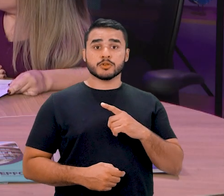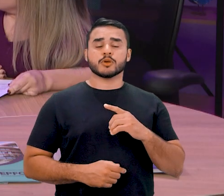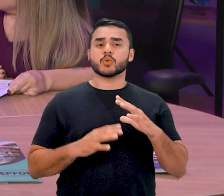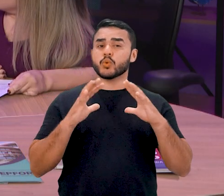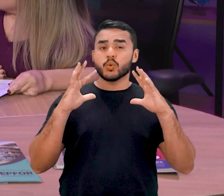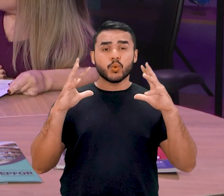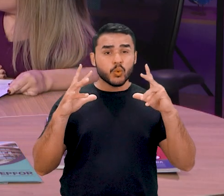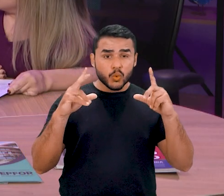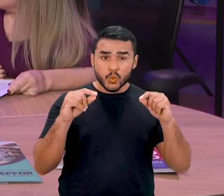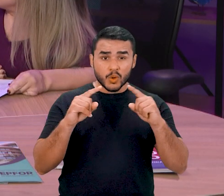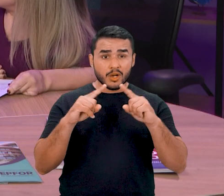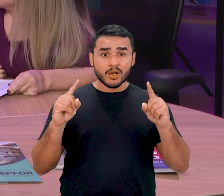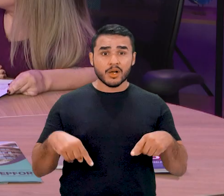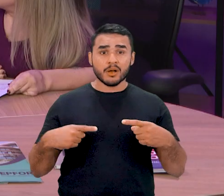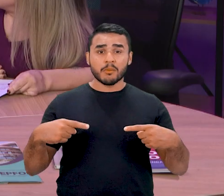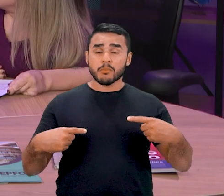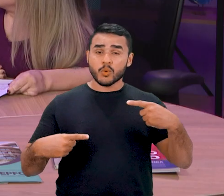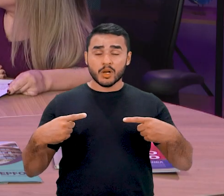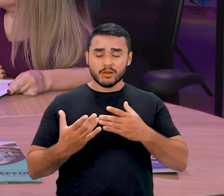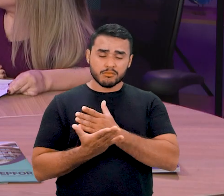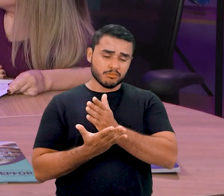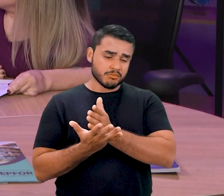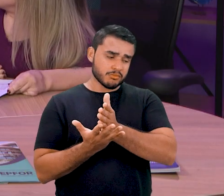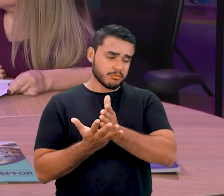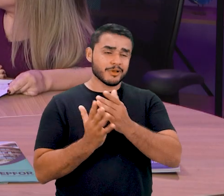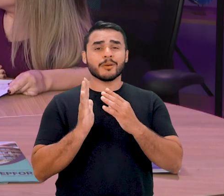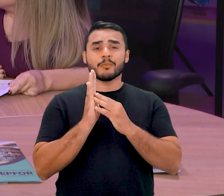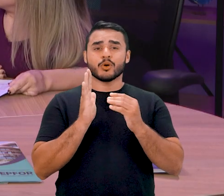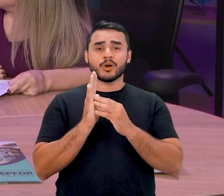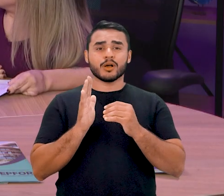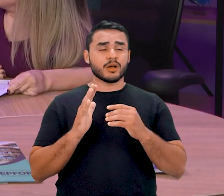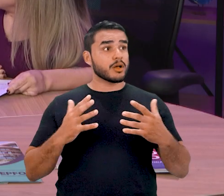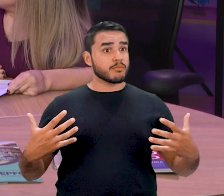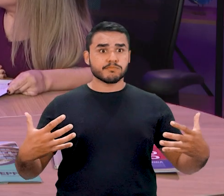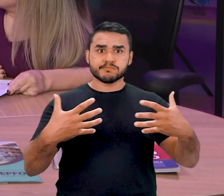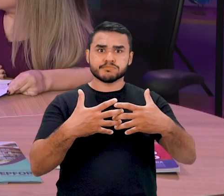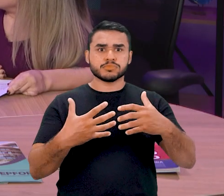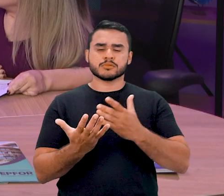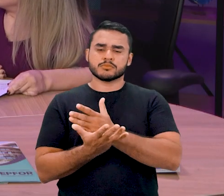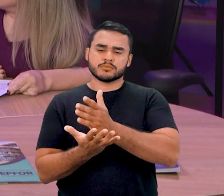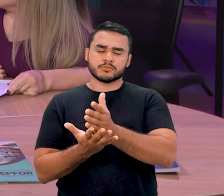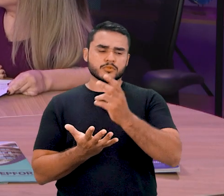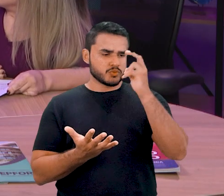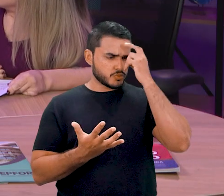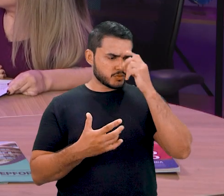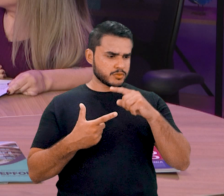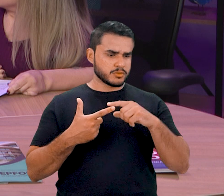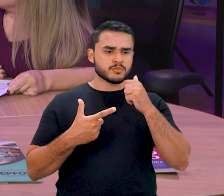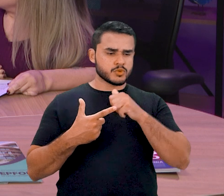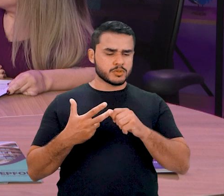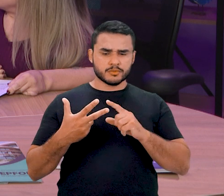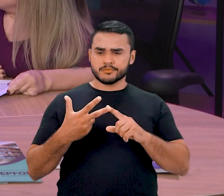de todas as políticas. É muito ramificada, né? A nossa política é transversal. Então, a gente está na cultura, a gente está nas